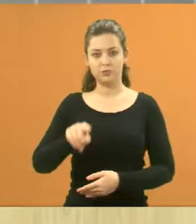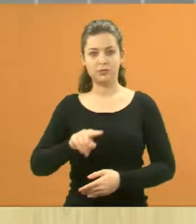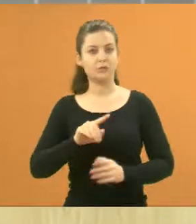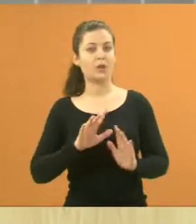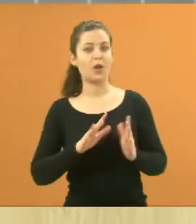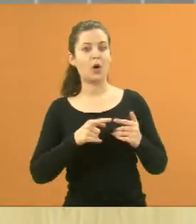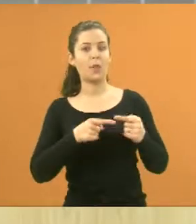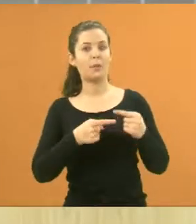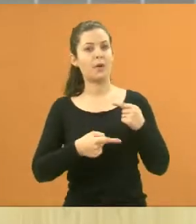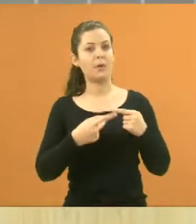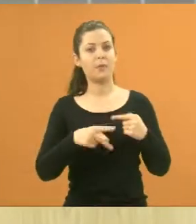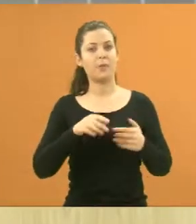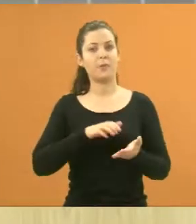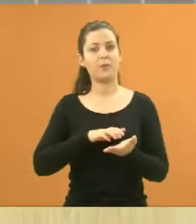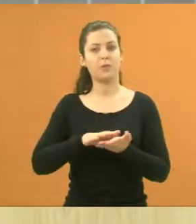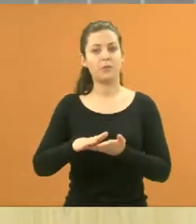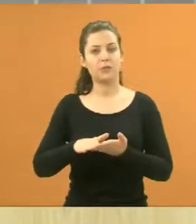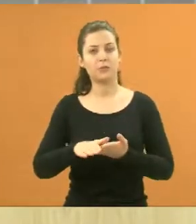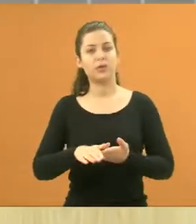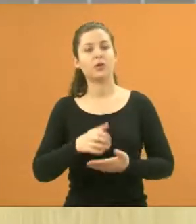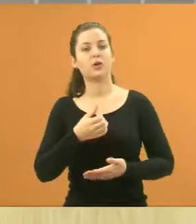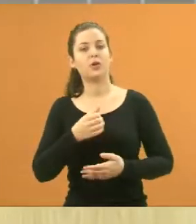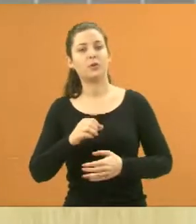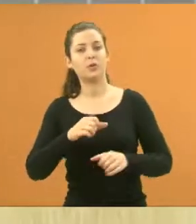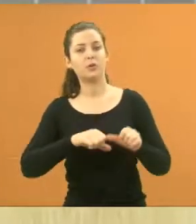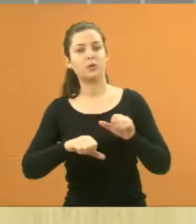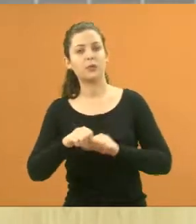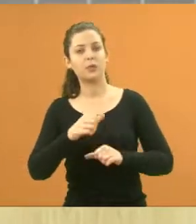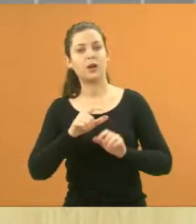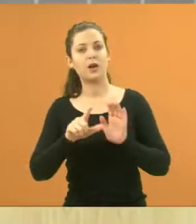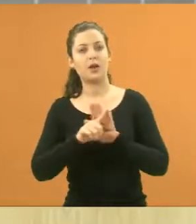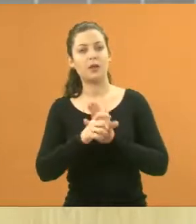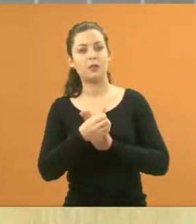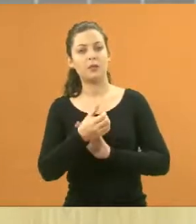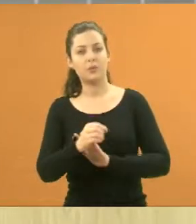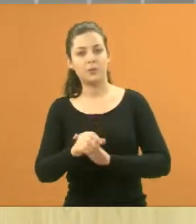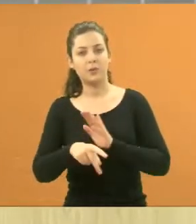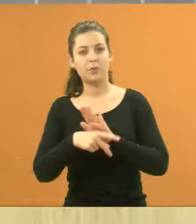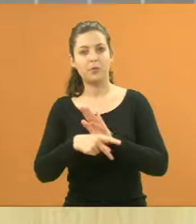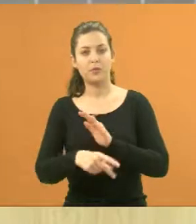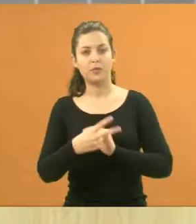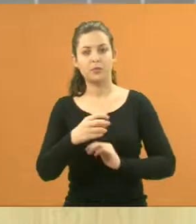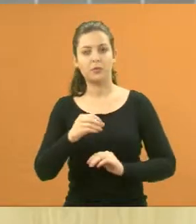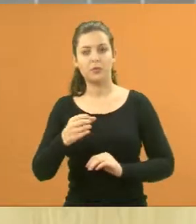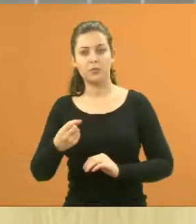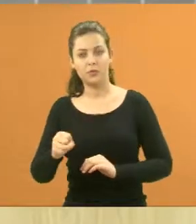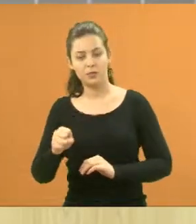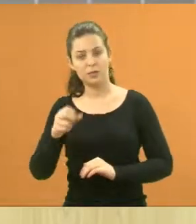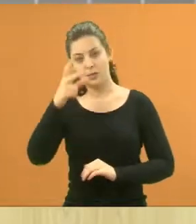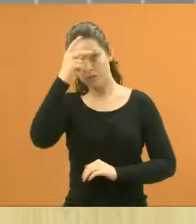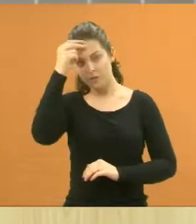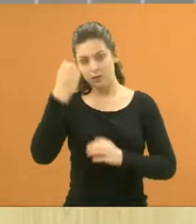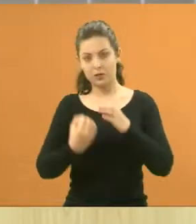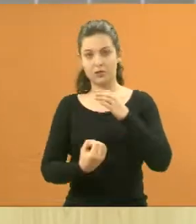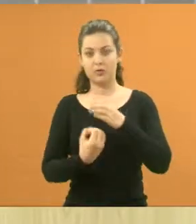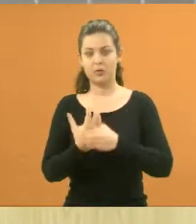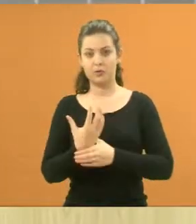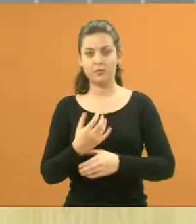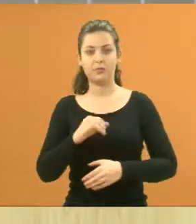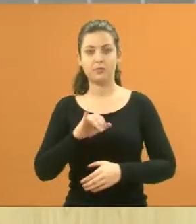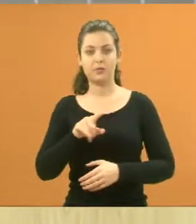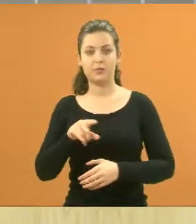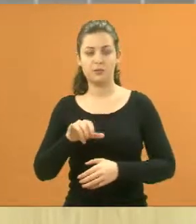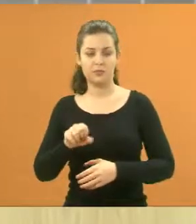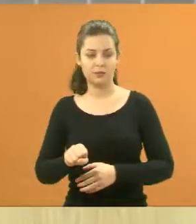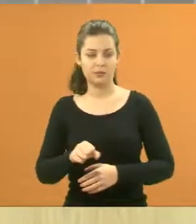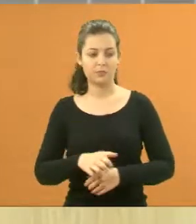da Lei Complementar número 68, de 17 de dezembro de 2008, e dá outras providências. Autoria, Prefeito Municipal Isaías